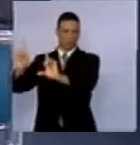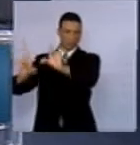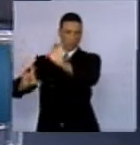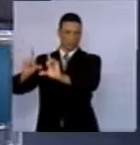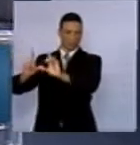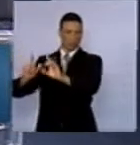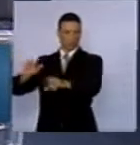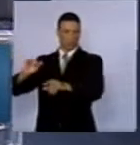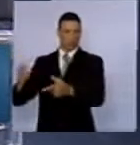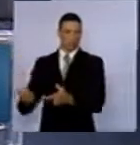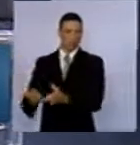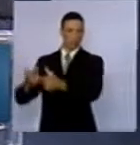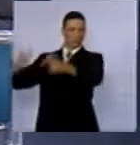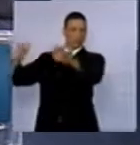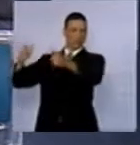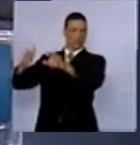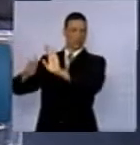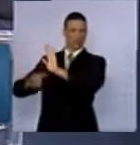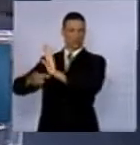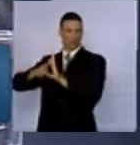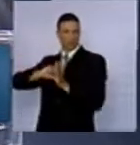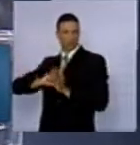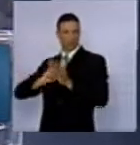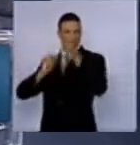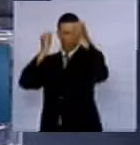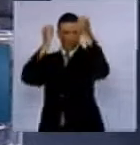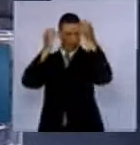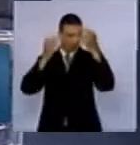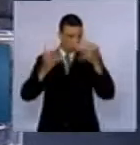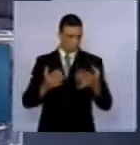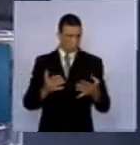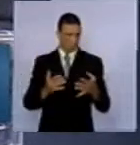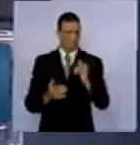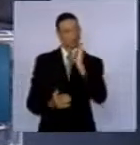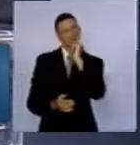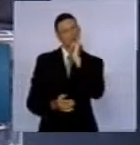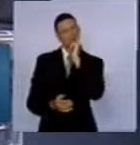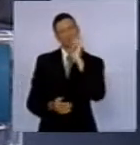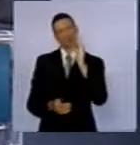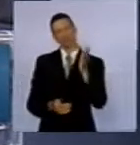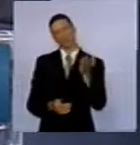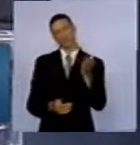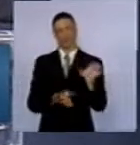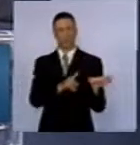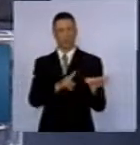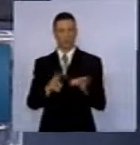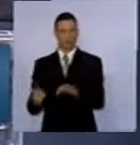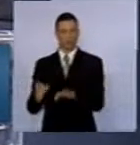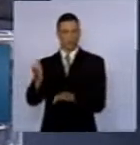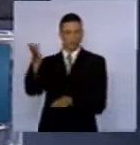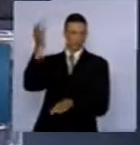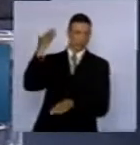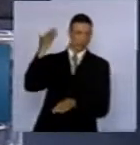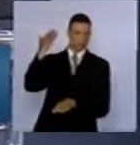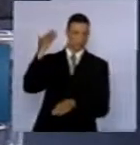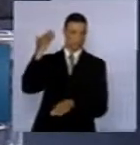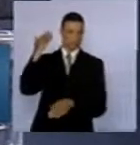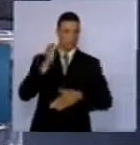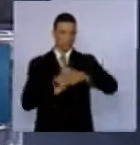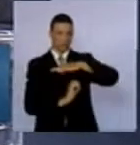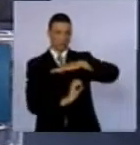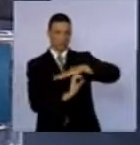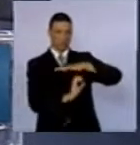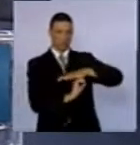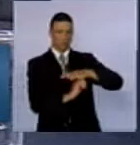de falar disso, ver a relevância, eu acho que na semana passada se falou disso, de algumas